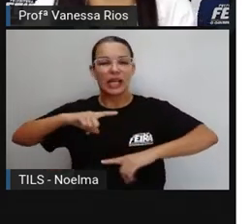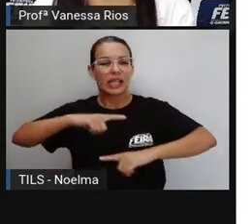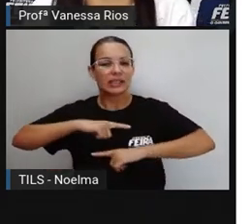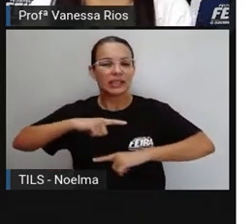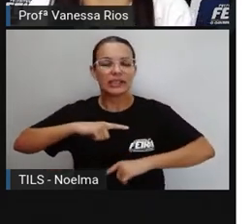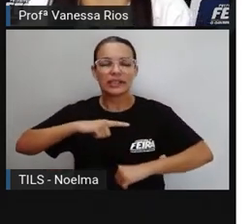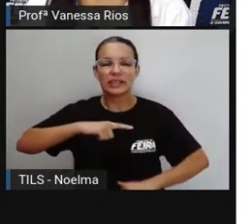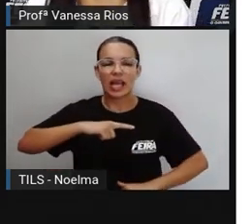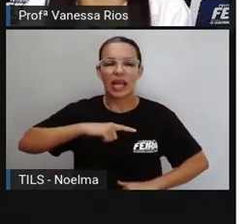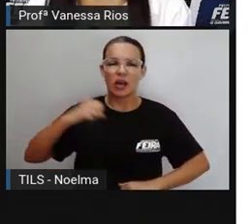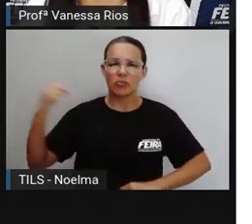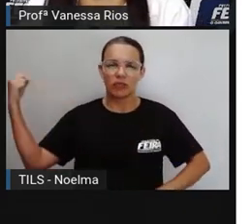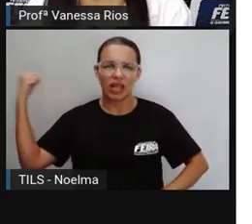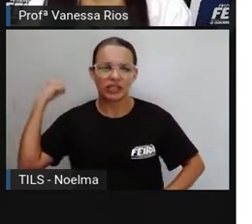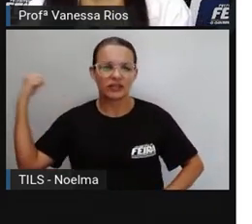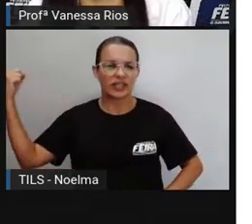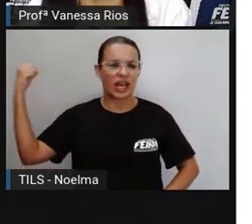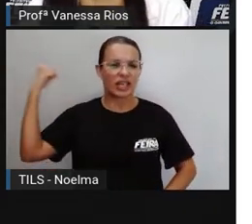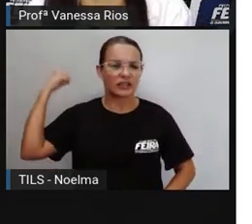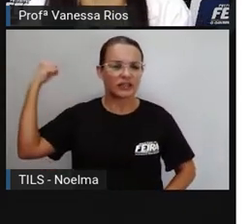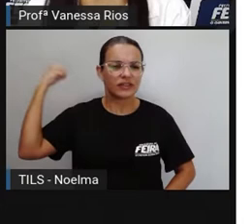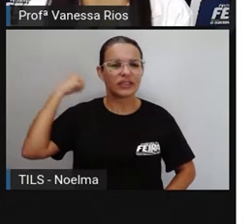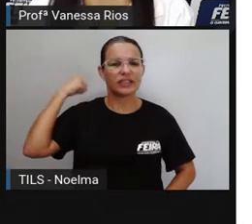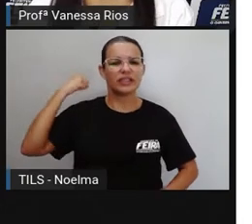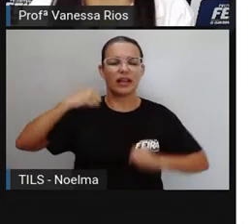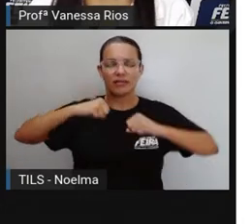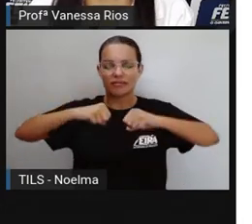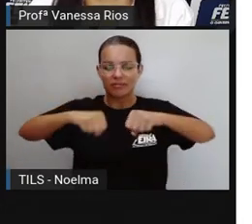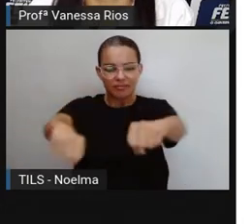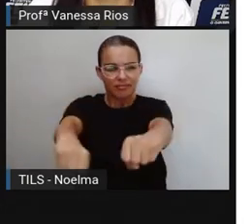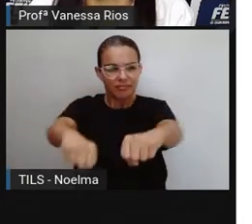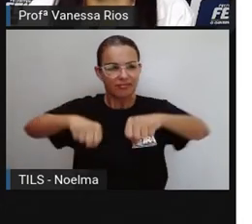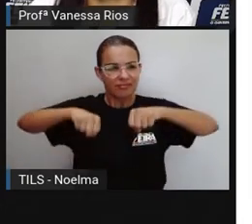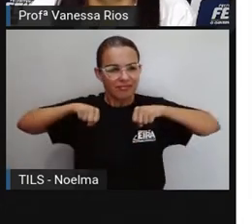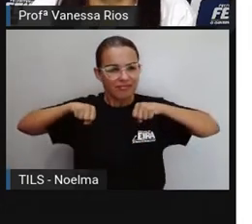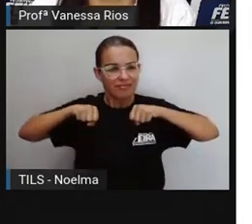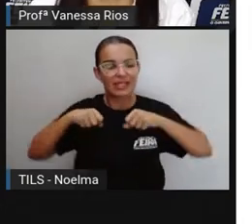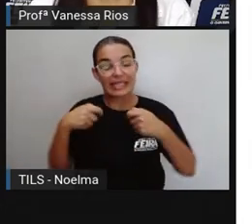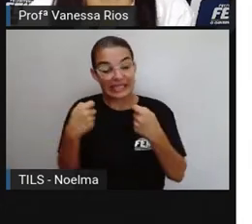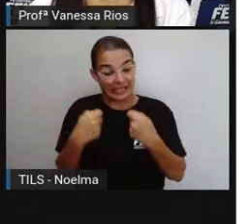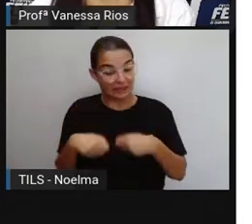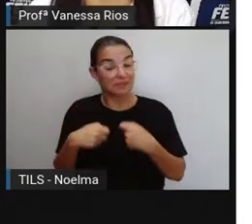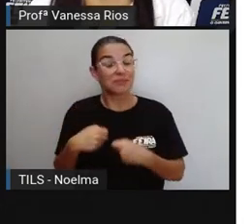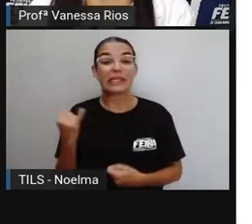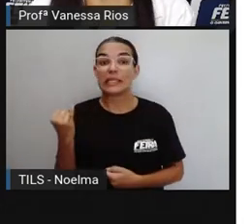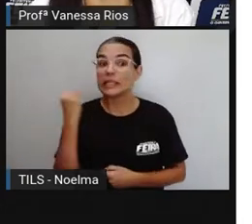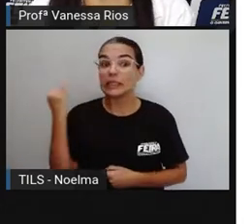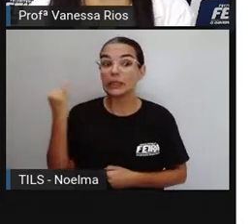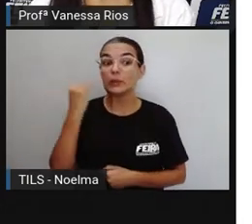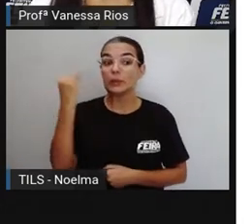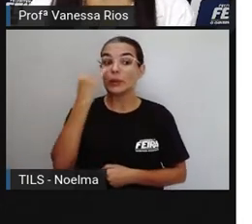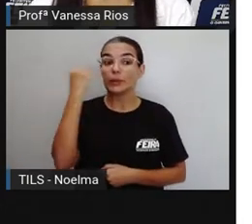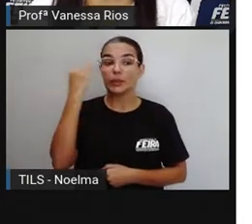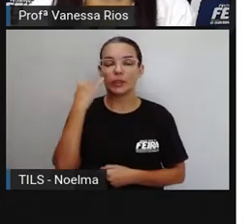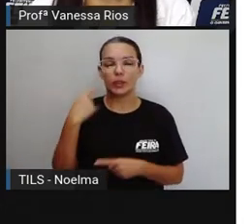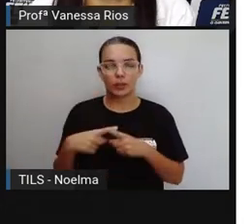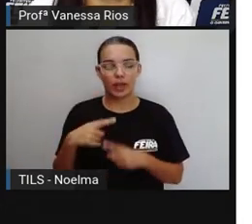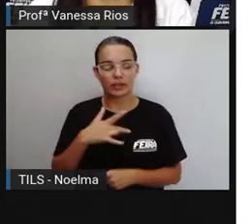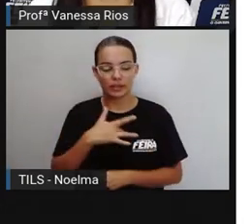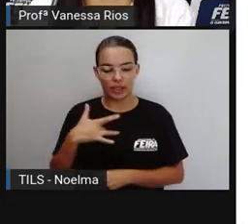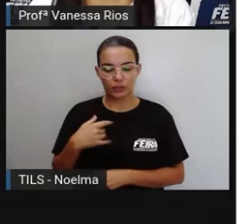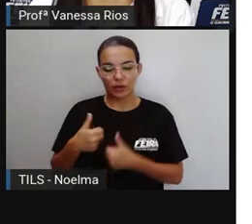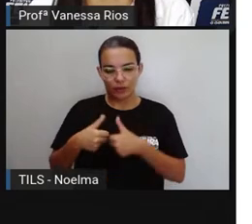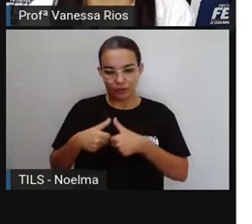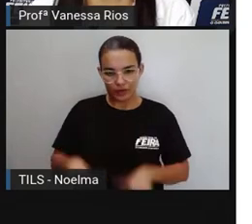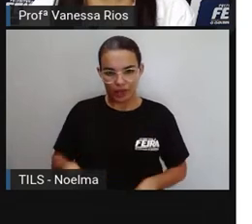atividades físicas, através dos exercícios físicos, é condição necessária, não é? Para que tenhamos aí saúde